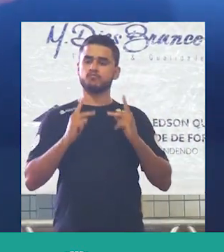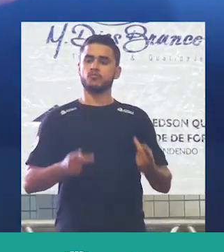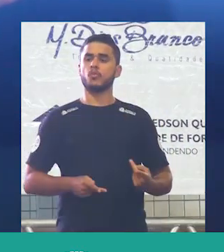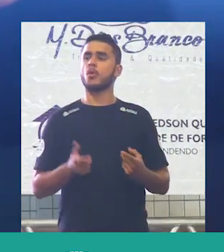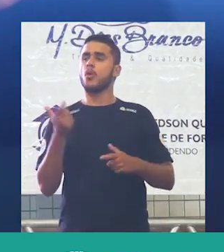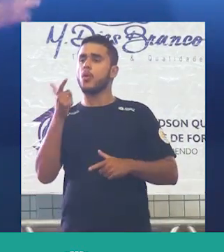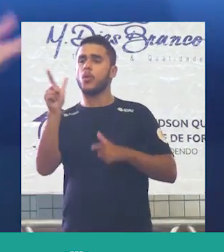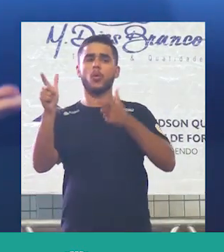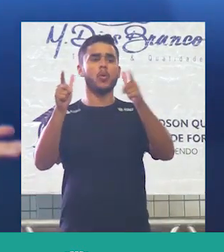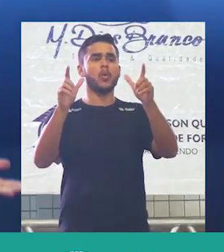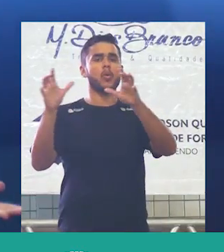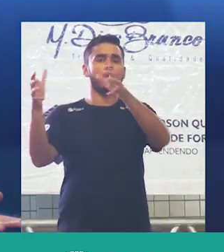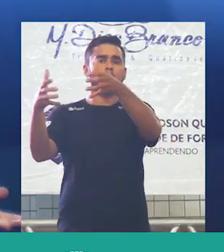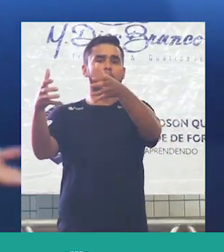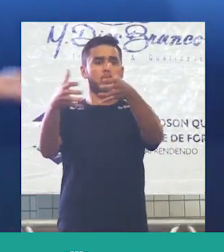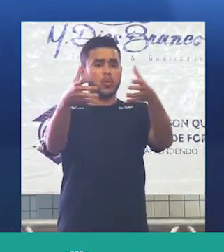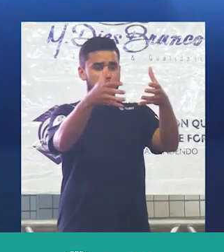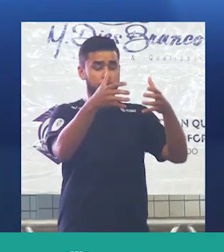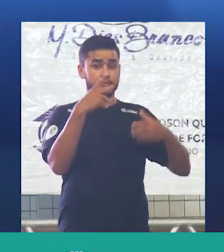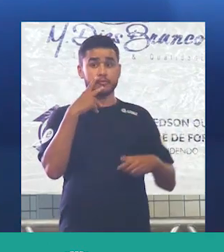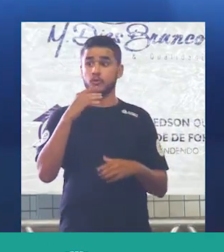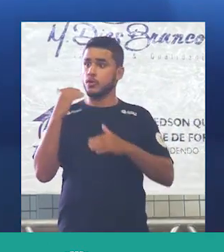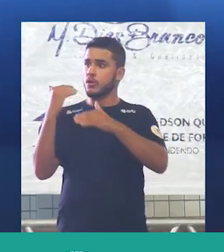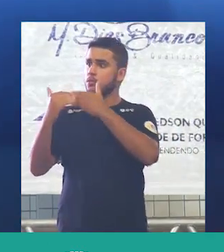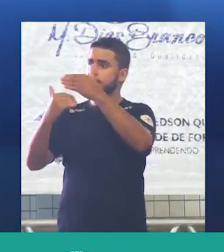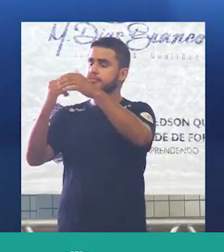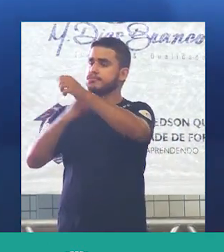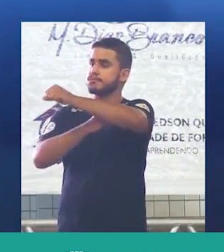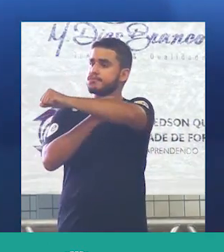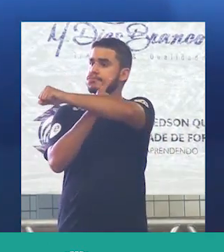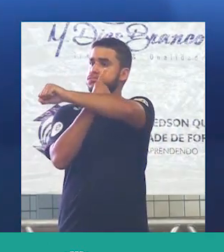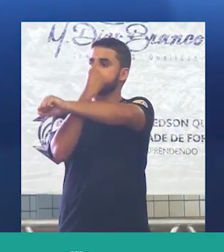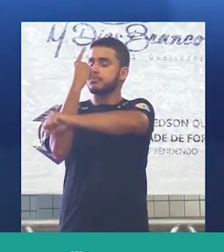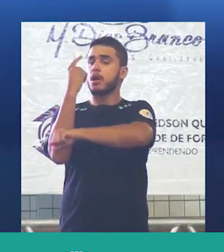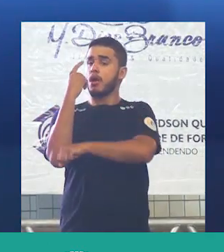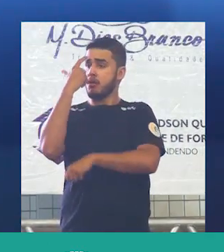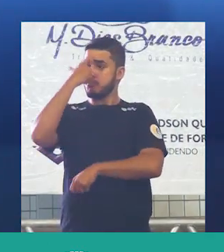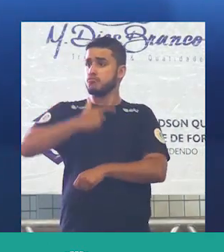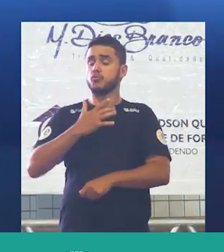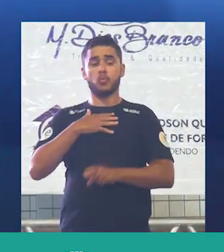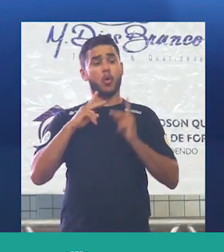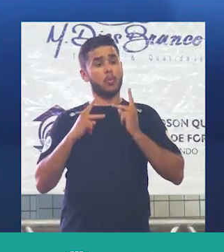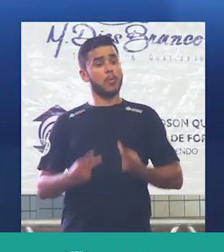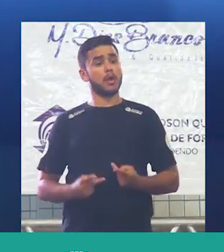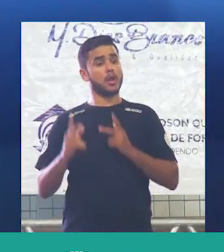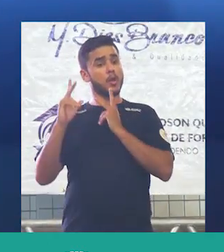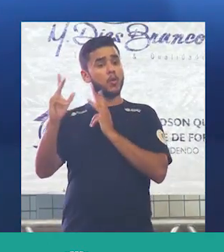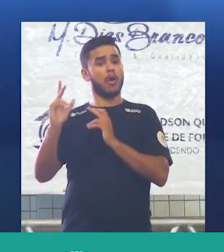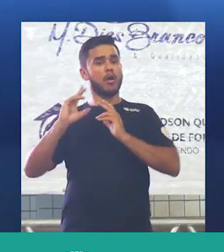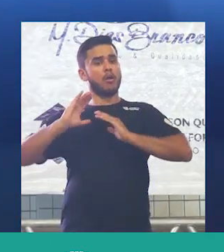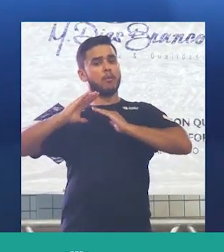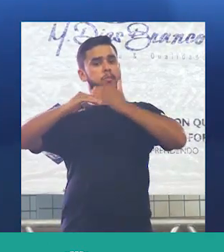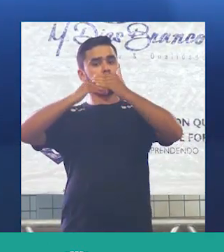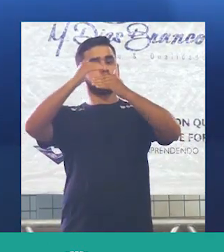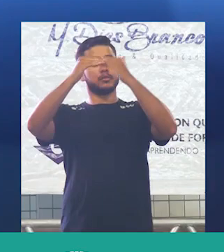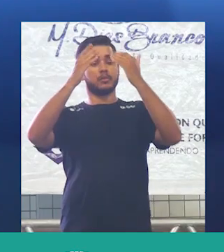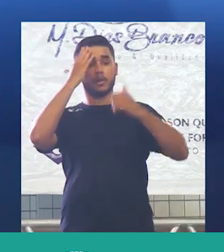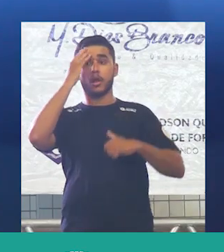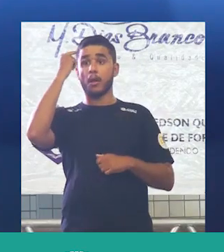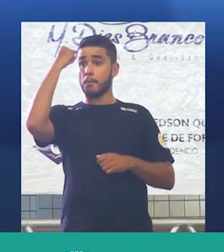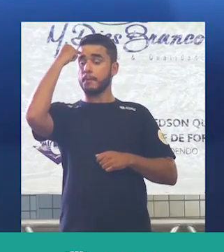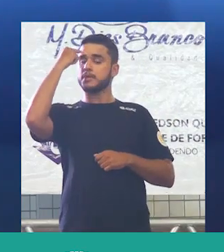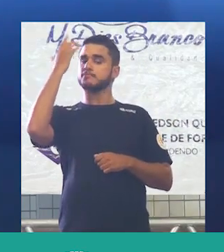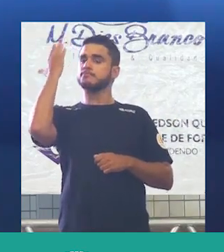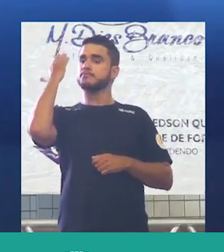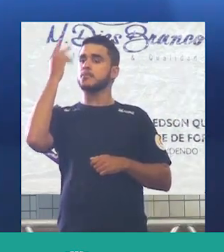outras espécies. Se todas as espécies evoluíram, o ser humano evoluiu também. E de acordo com aquele pensamento da